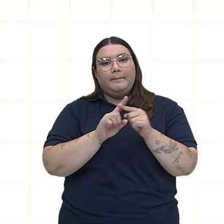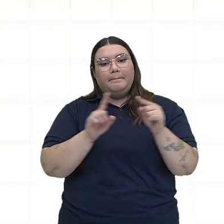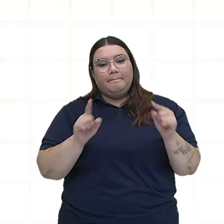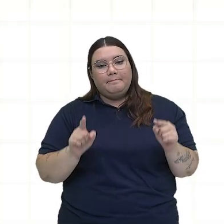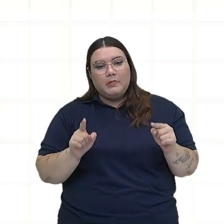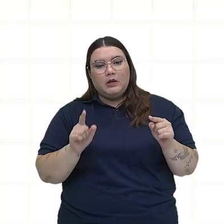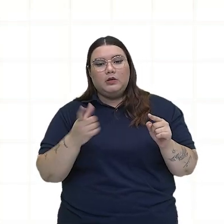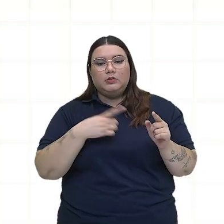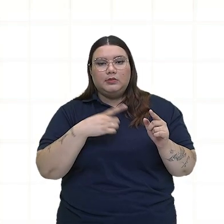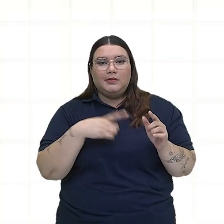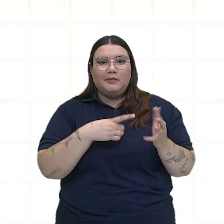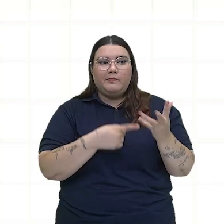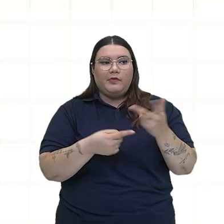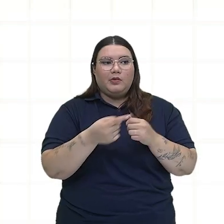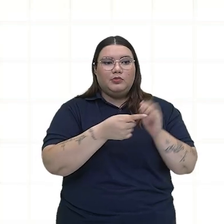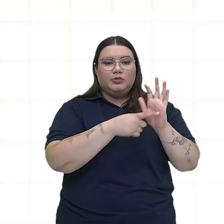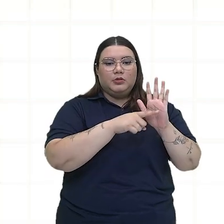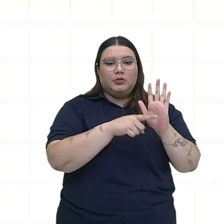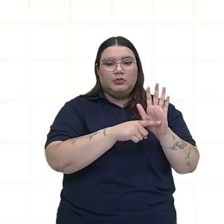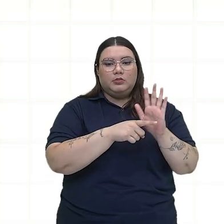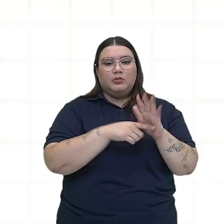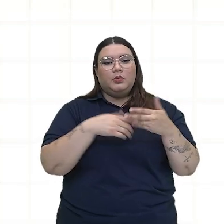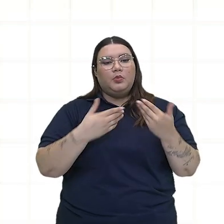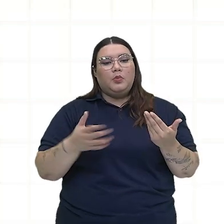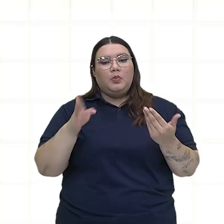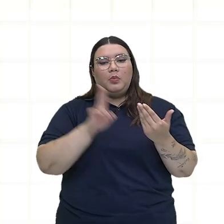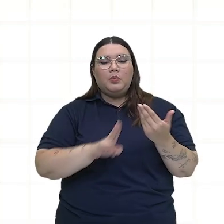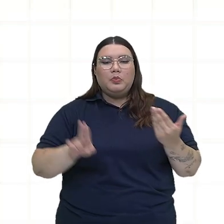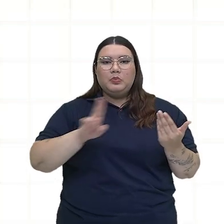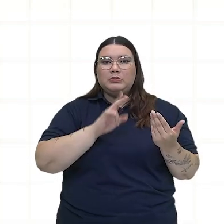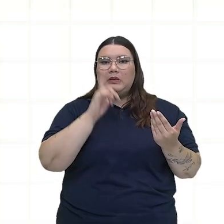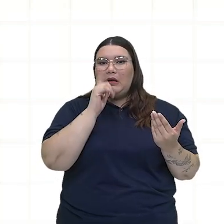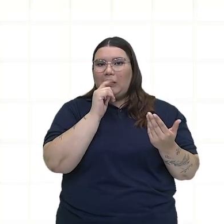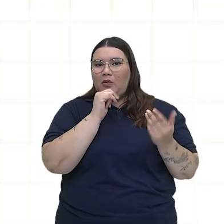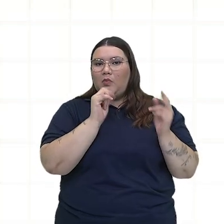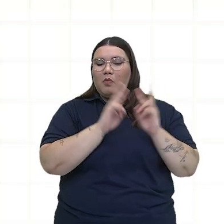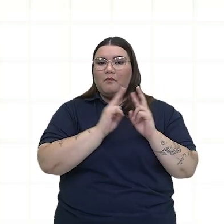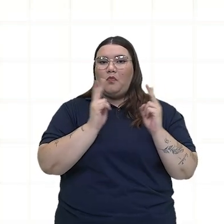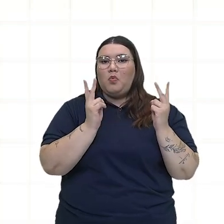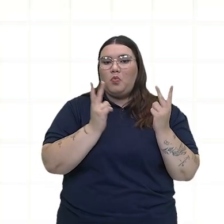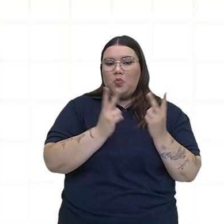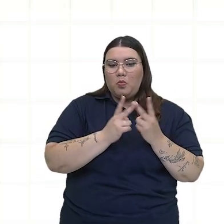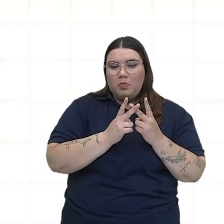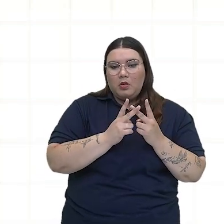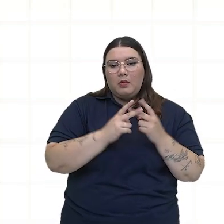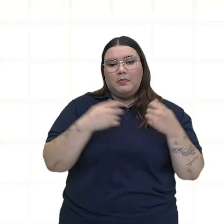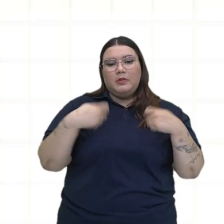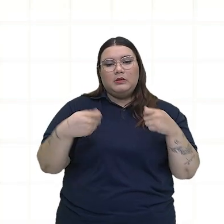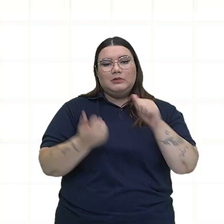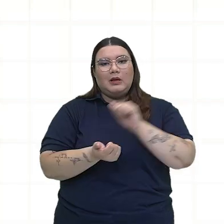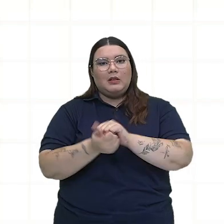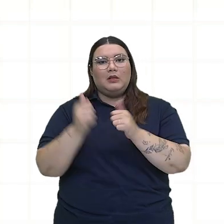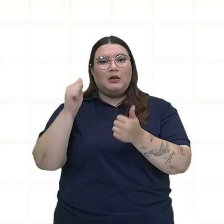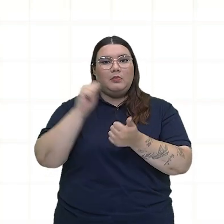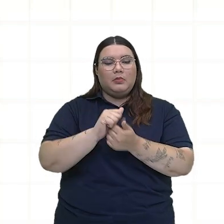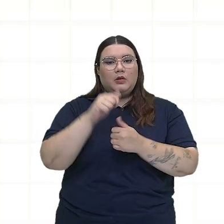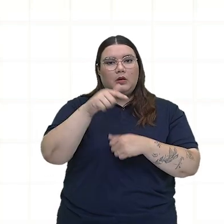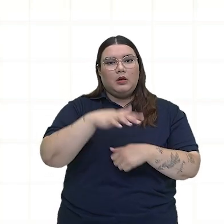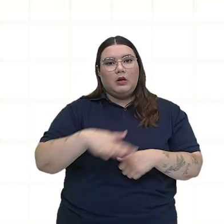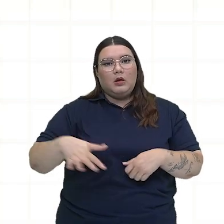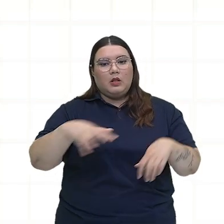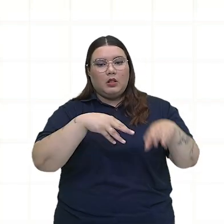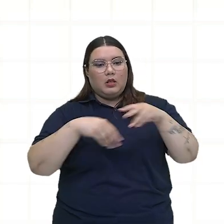ela vai ter diversas desvantagens, como é necessário utilizar um grande volume de água, vai ter que adaptar